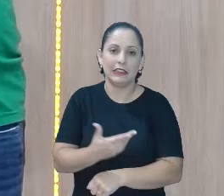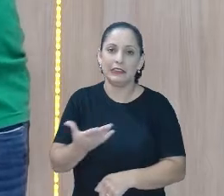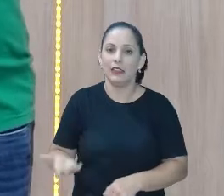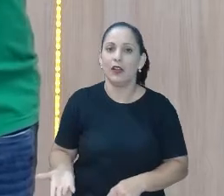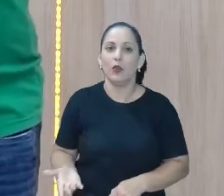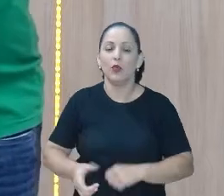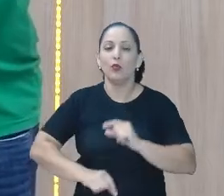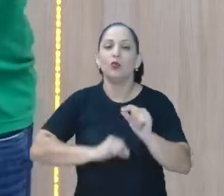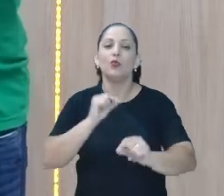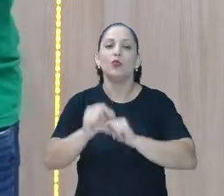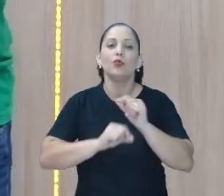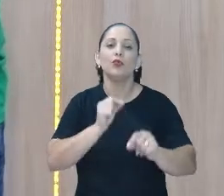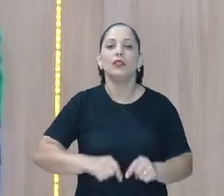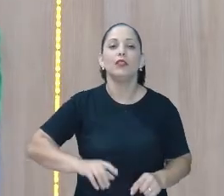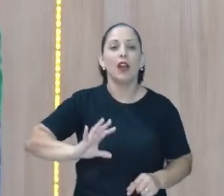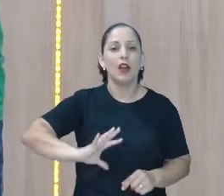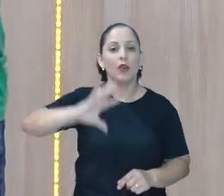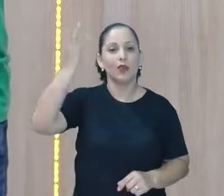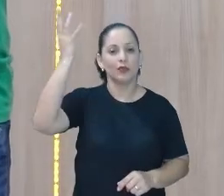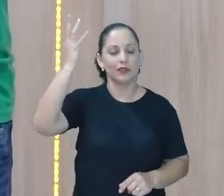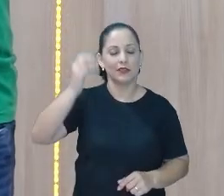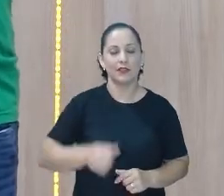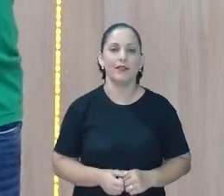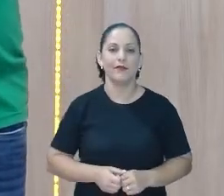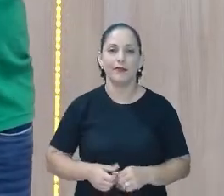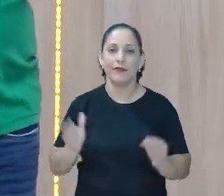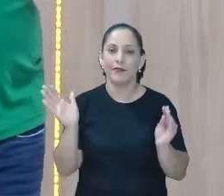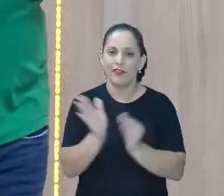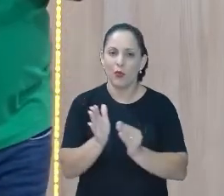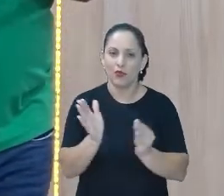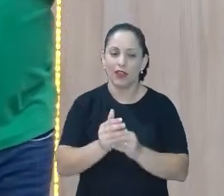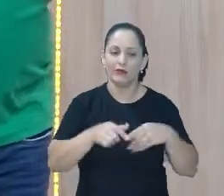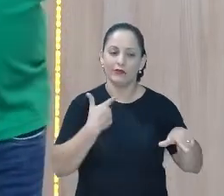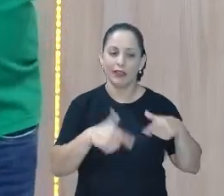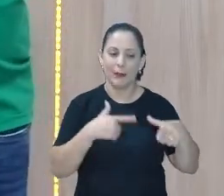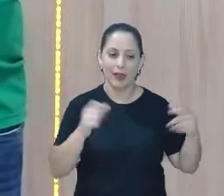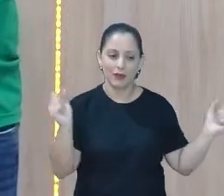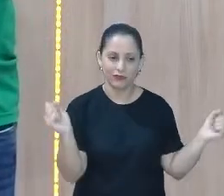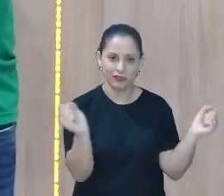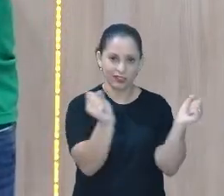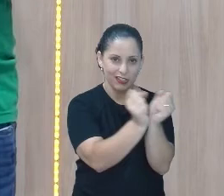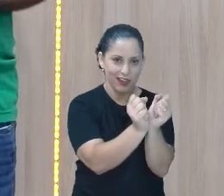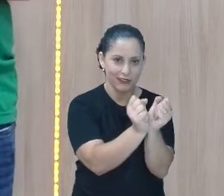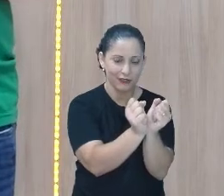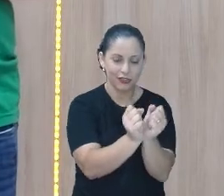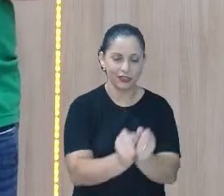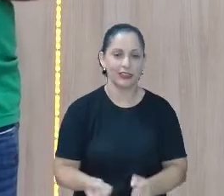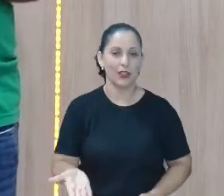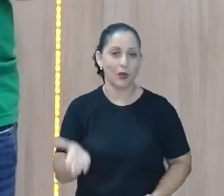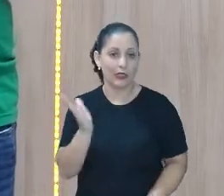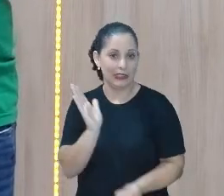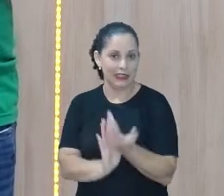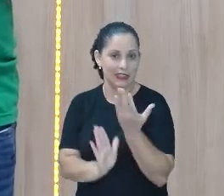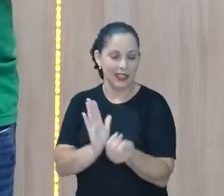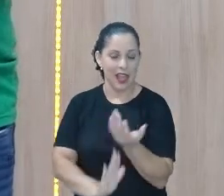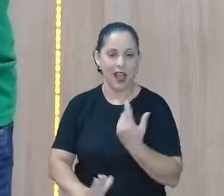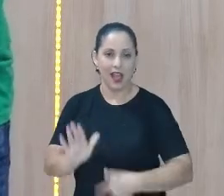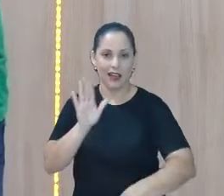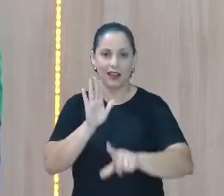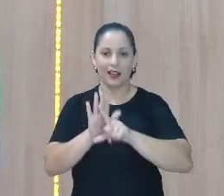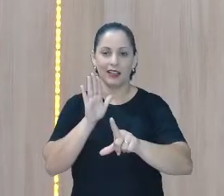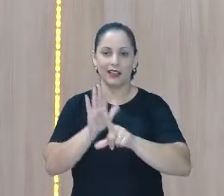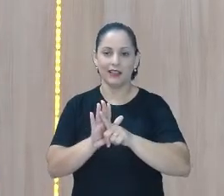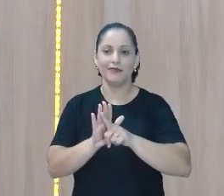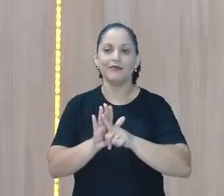Então, como forma de resolver a falta da mão de obra escrava, ele estabelece a lei do colonato, pelo